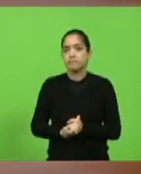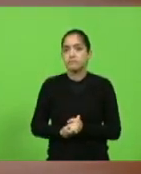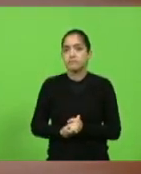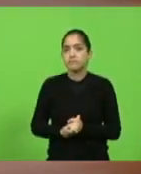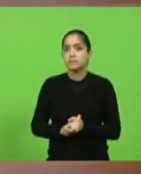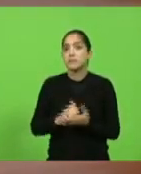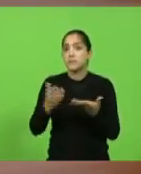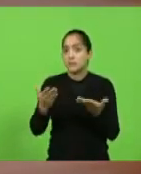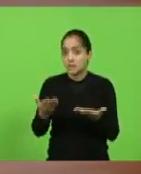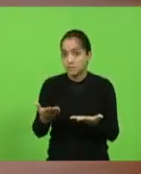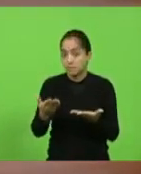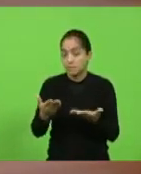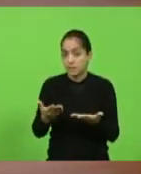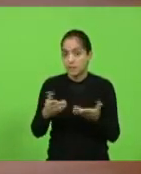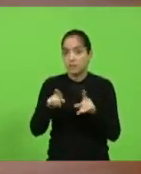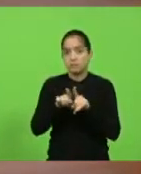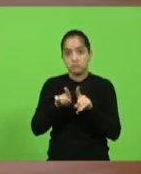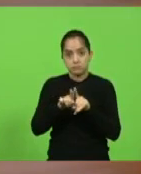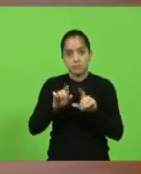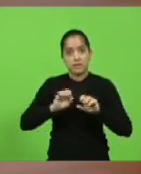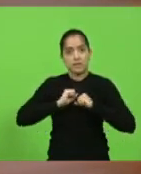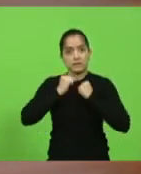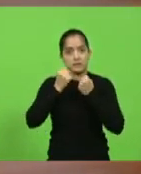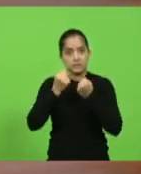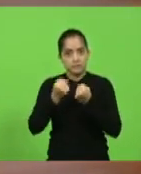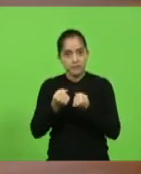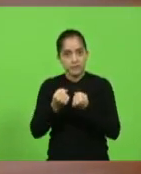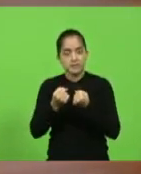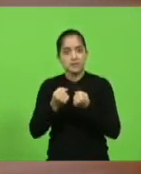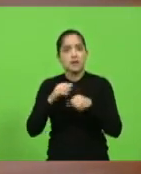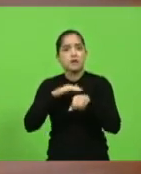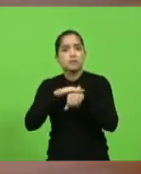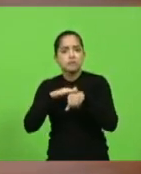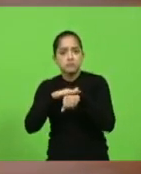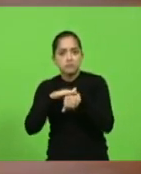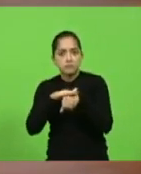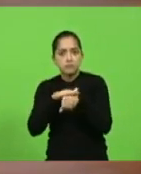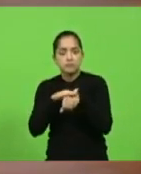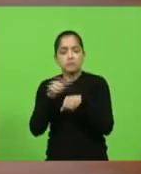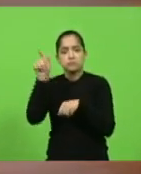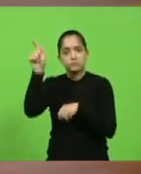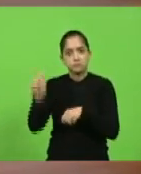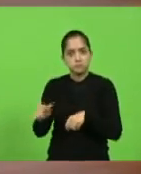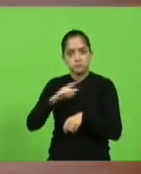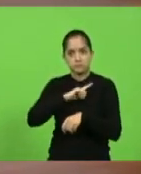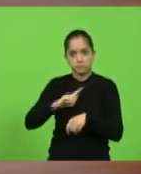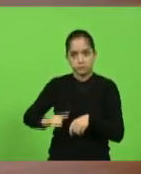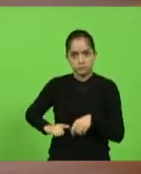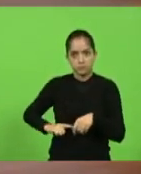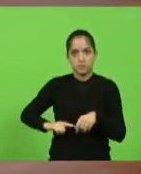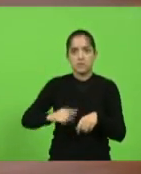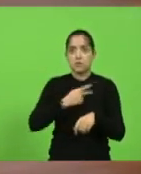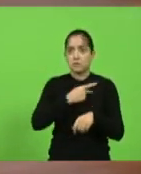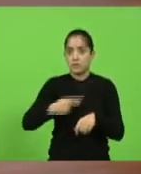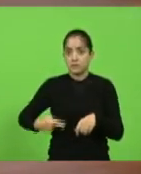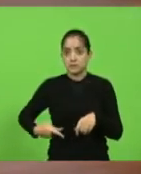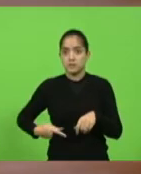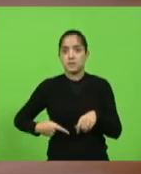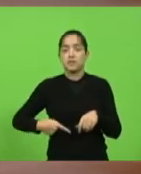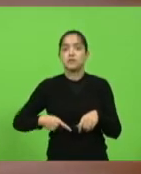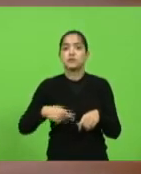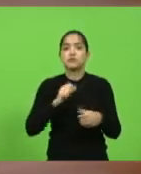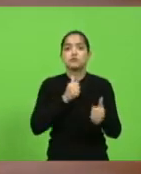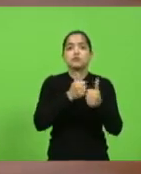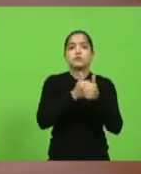Merece também destaque a argumentação da defesa de que a conversa entre o governador do Estado e o presidente do Tribunal de Contas não foi sobre um